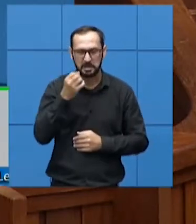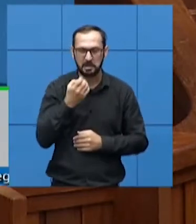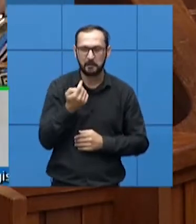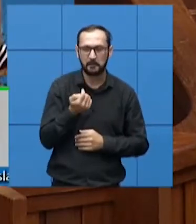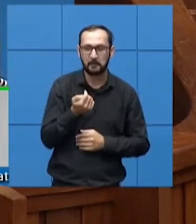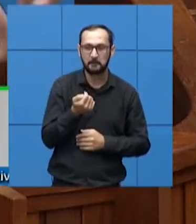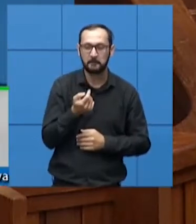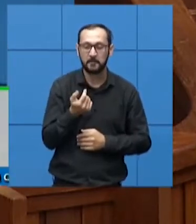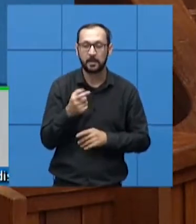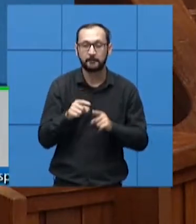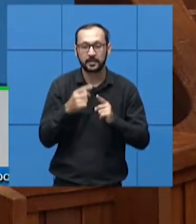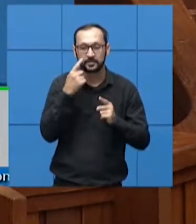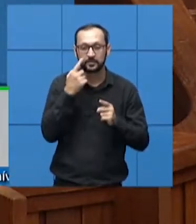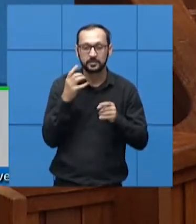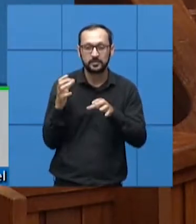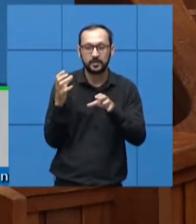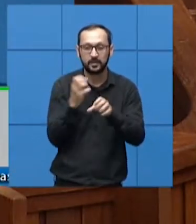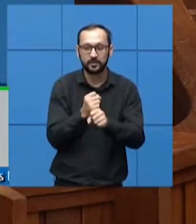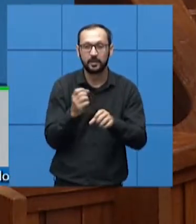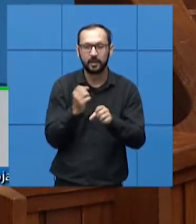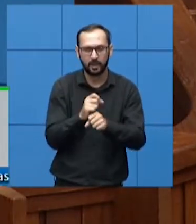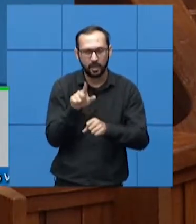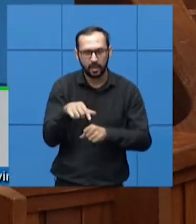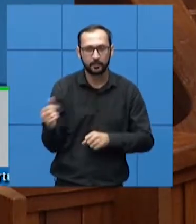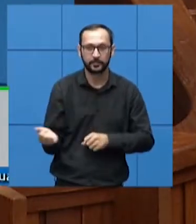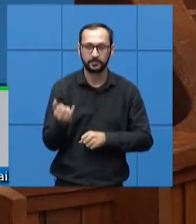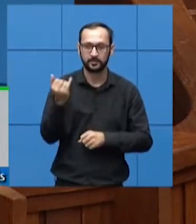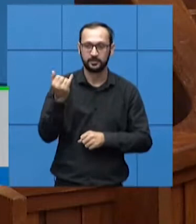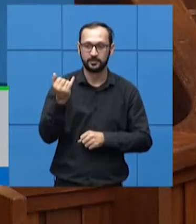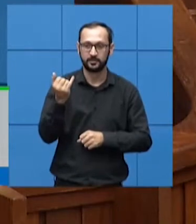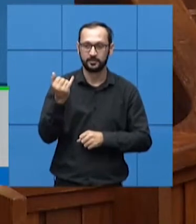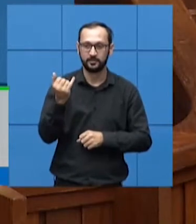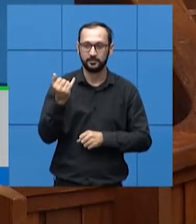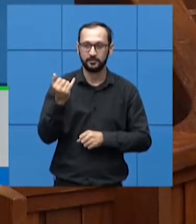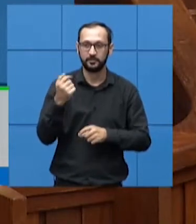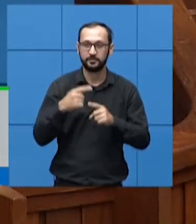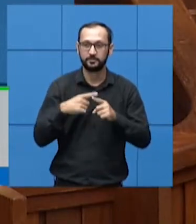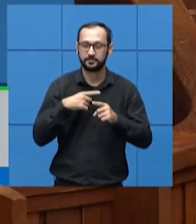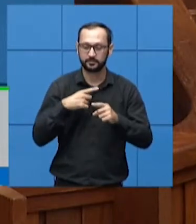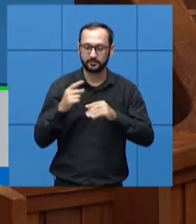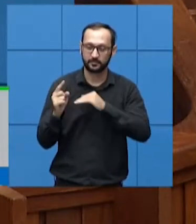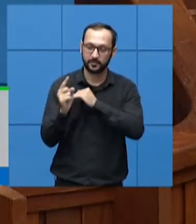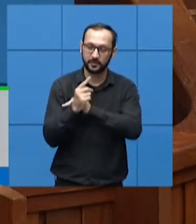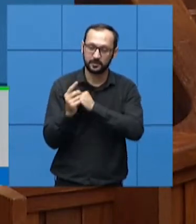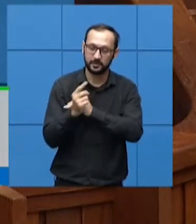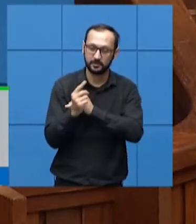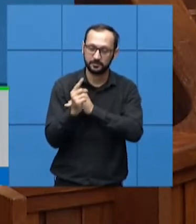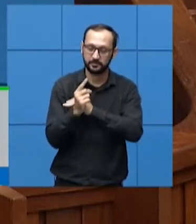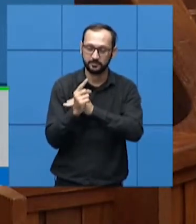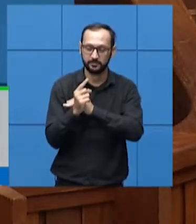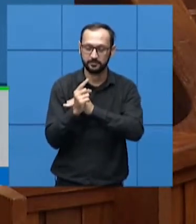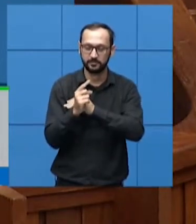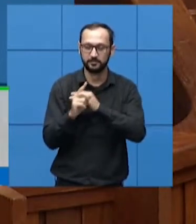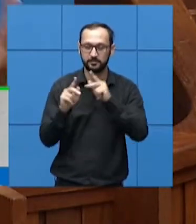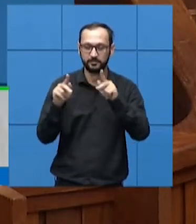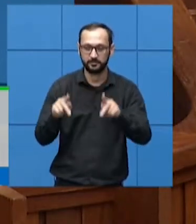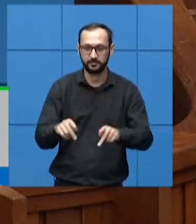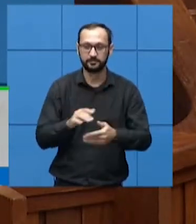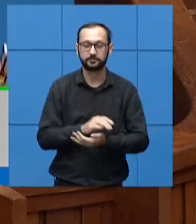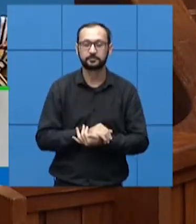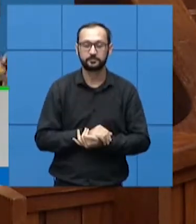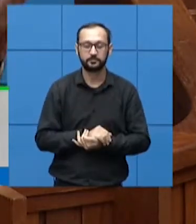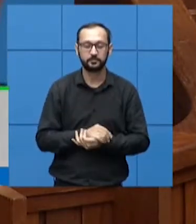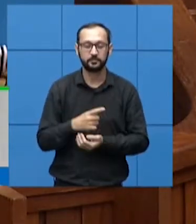e expressivo, mas se você fizer a conta, porque nós conseguimos atender um grande público, e na área